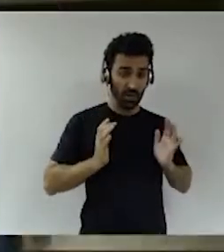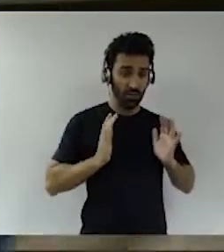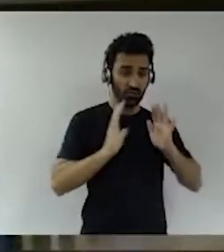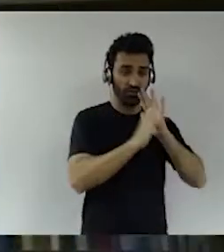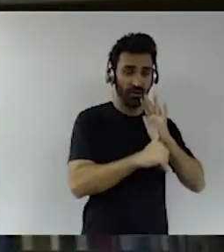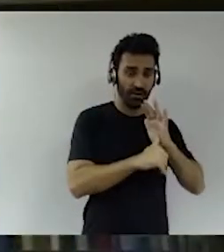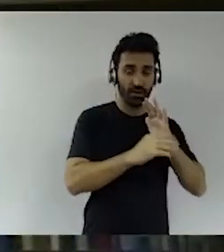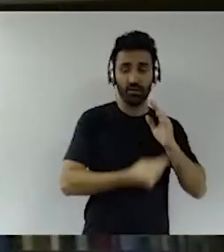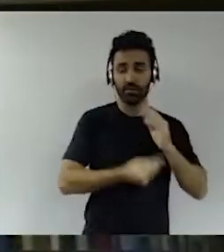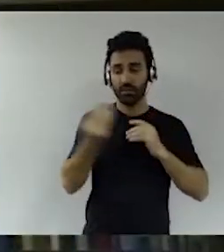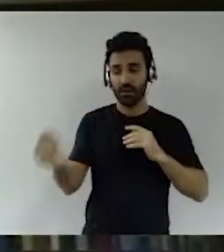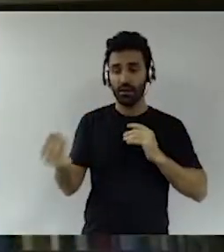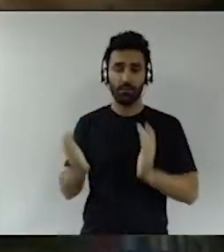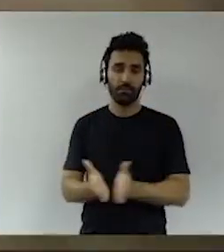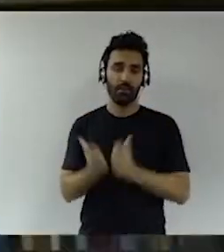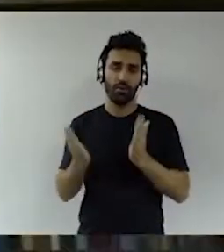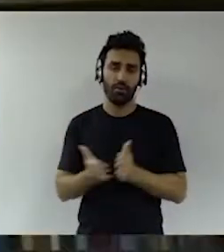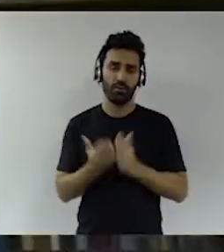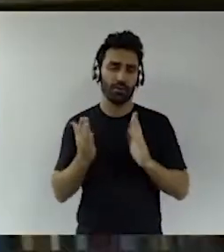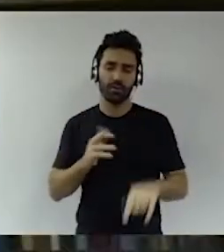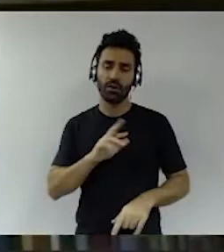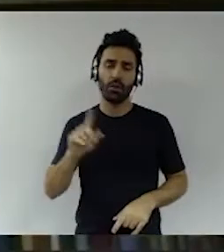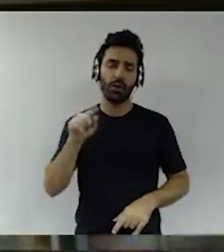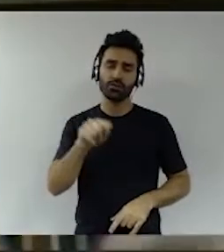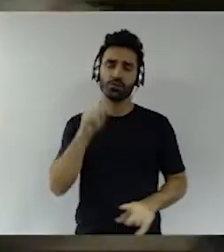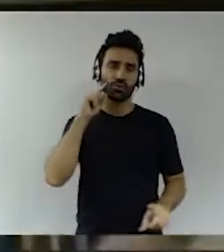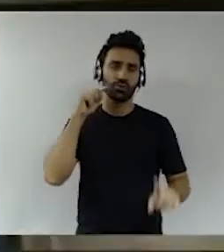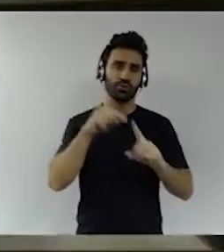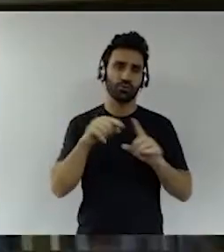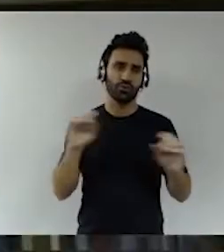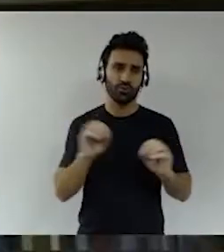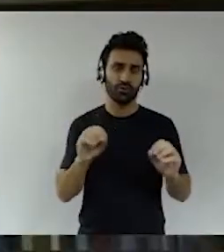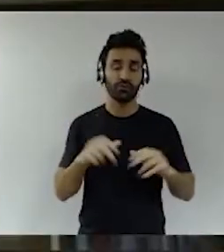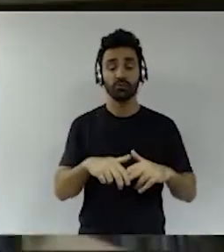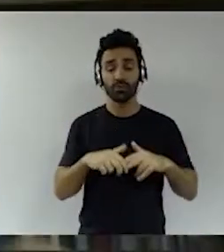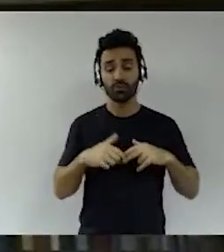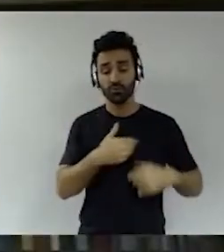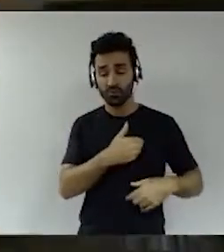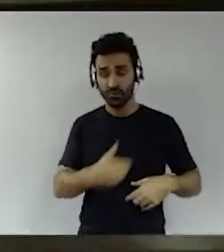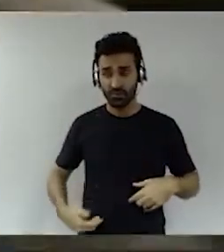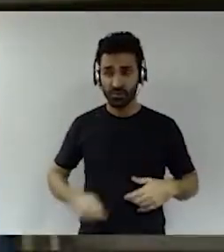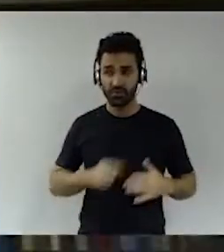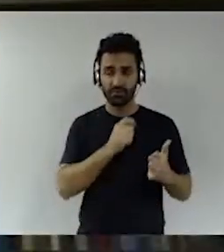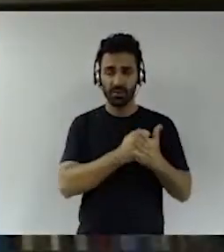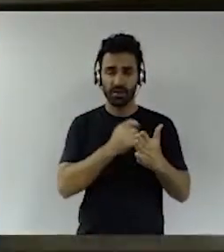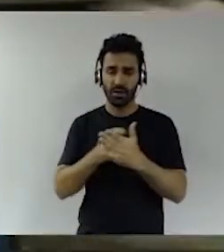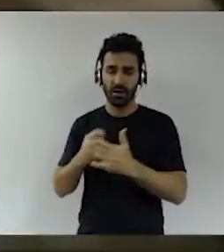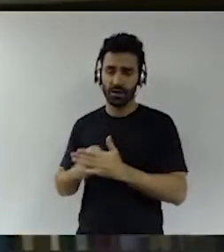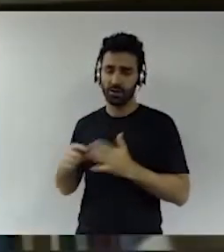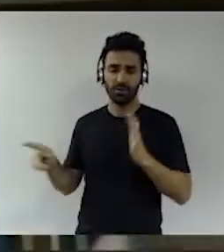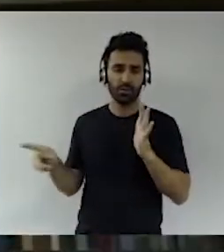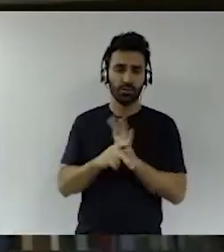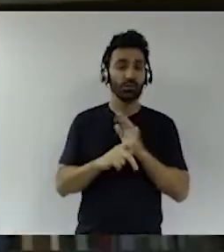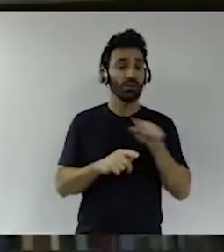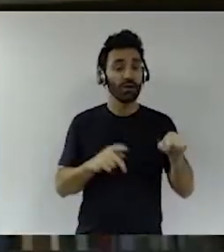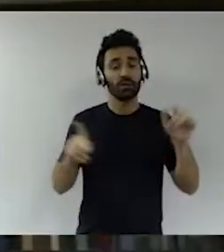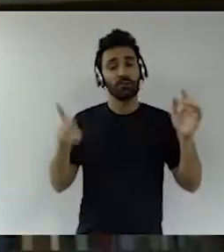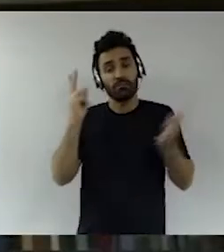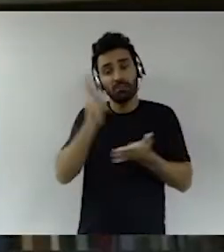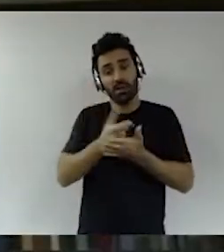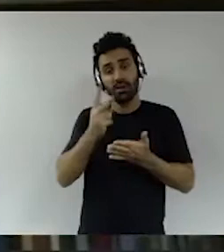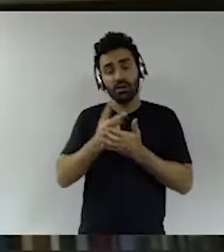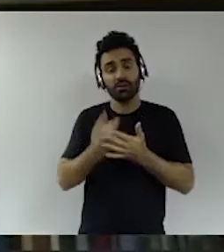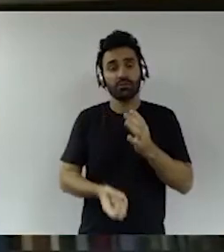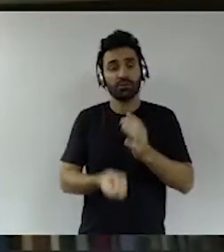viram que a função dos tributos não é custear coisa alguma, porque o governo custeia seus pagamentos com a sua moeda soberana que ele cria. A